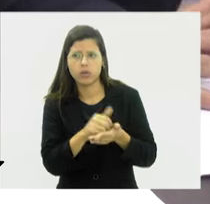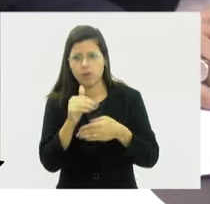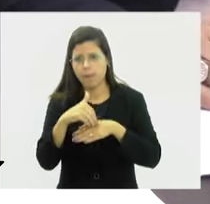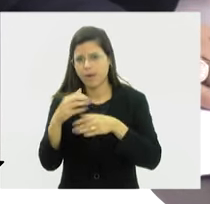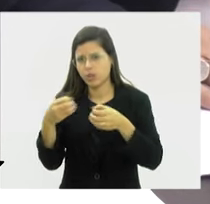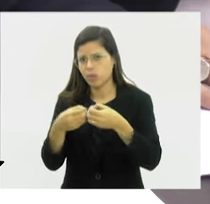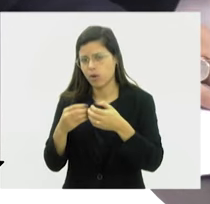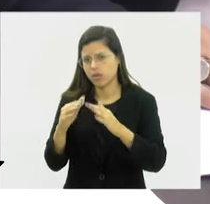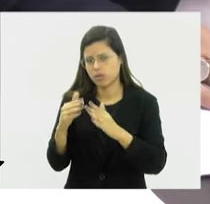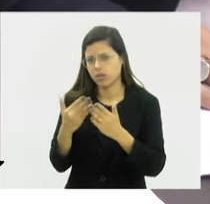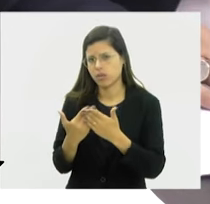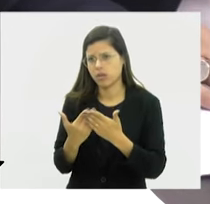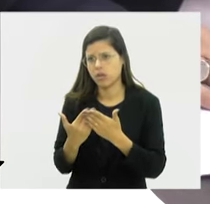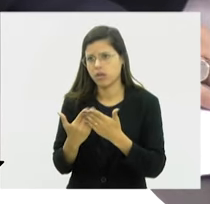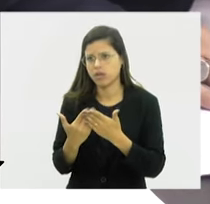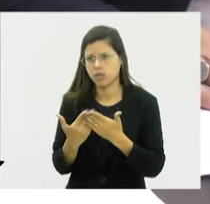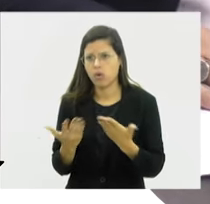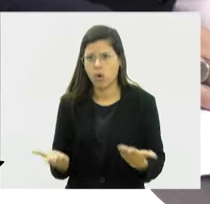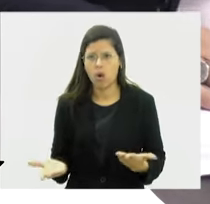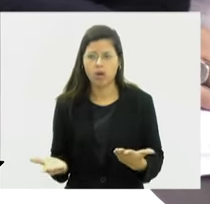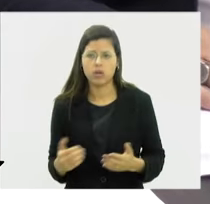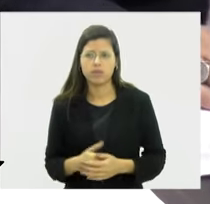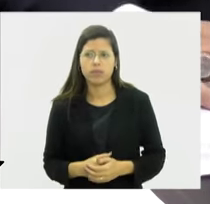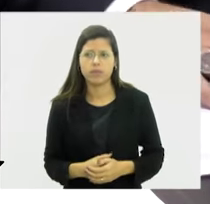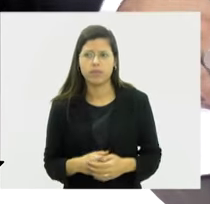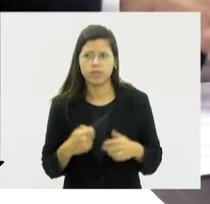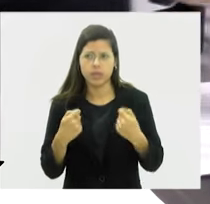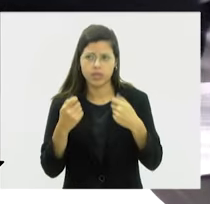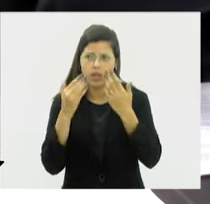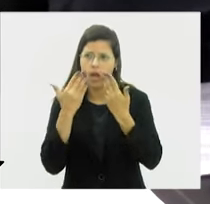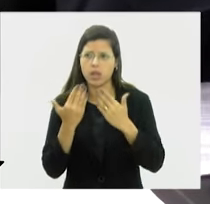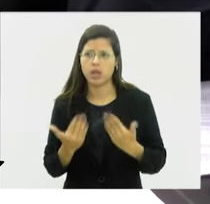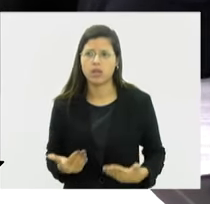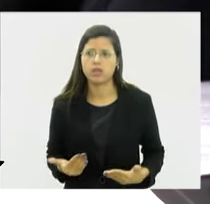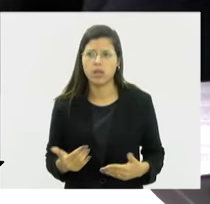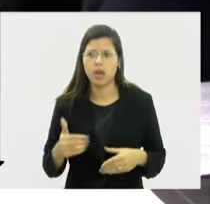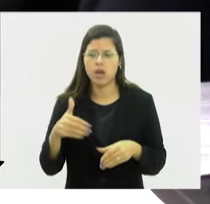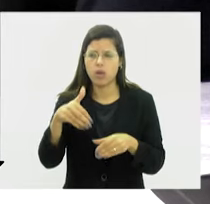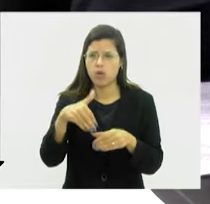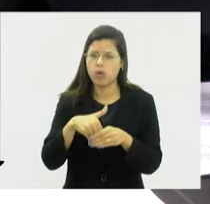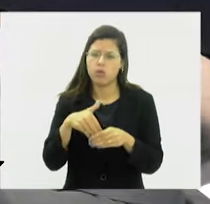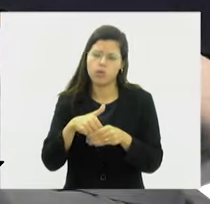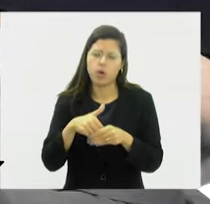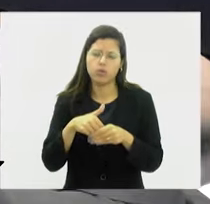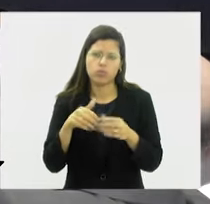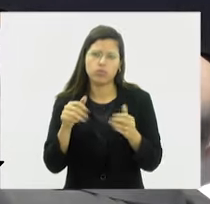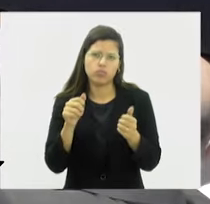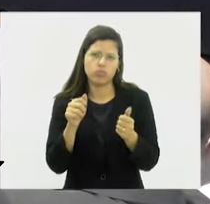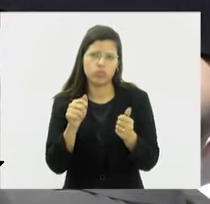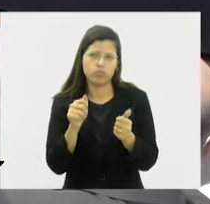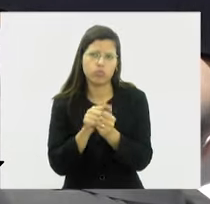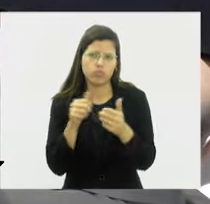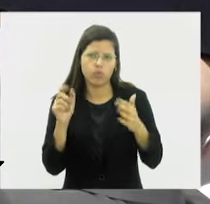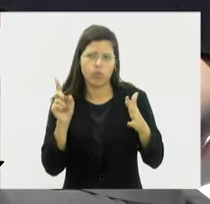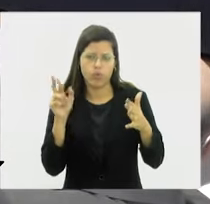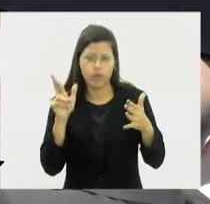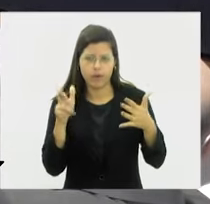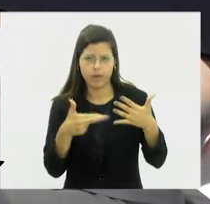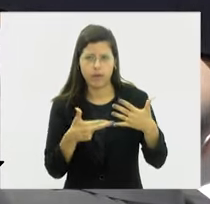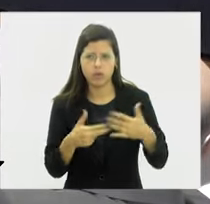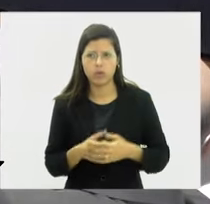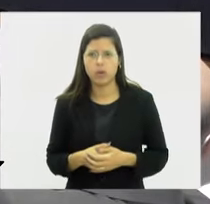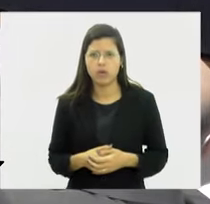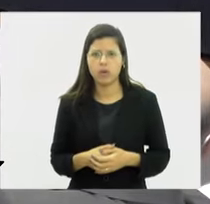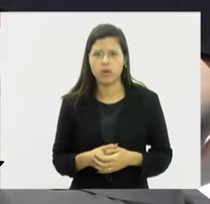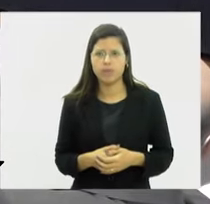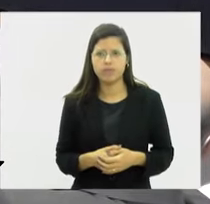Então, era só isso que eu queria observar. É importante a gente verificar, se me permite uma parte, eu vou com a vossa relatoria. Né, talvez, me parece que há já